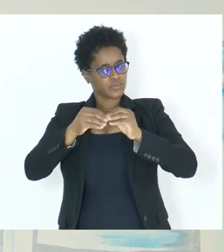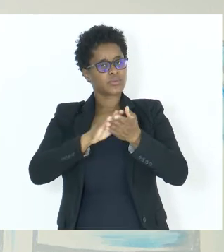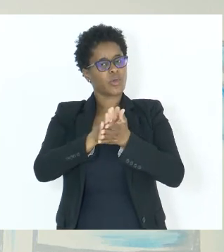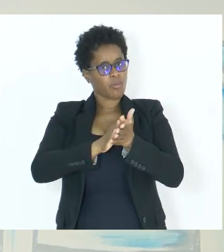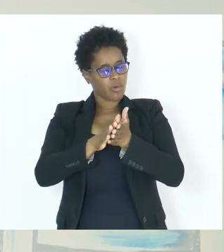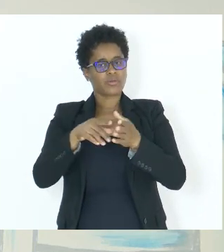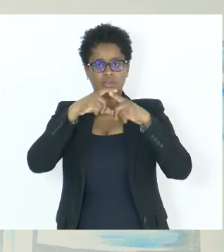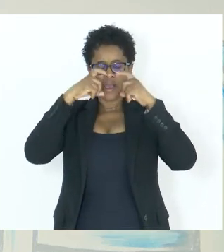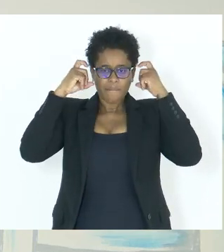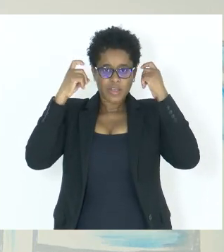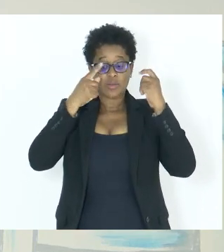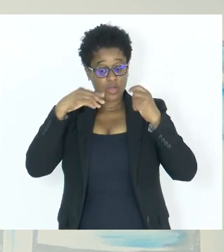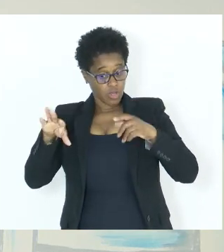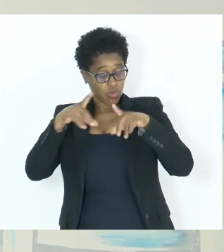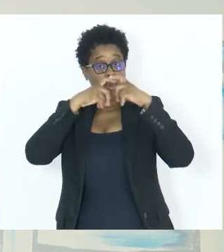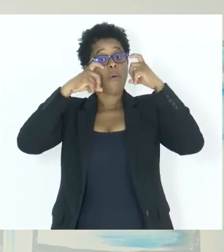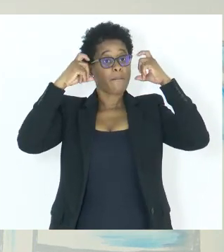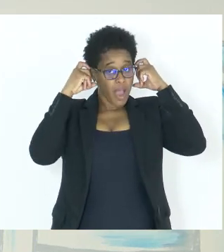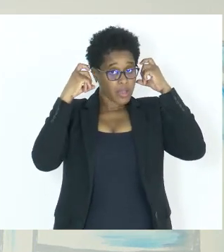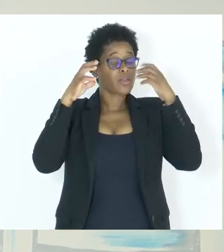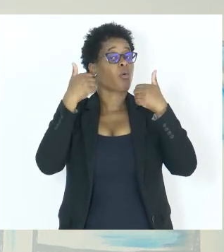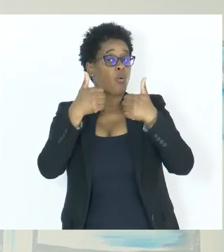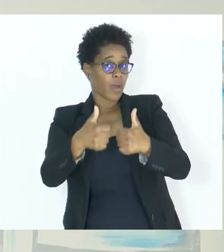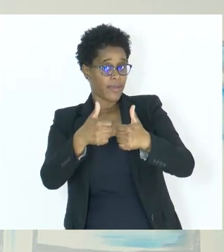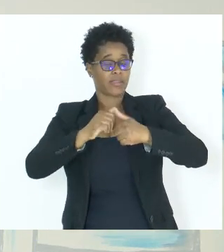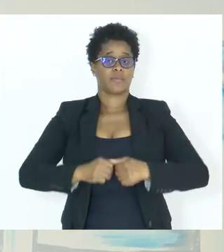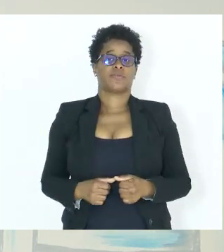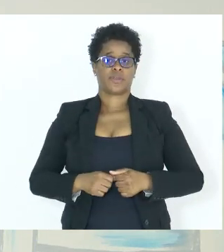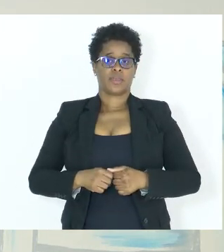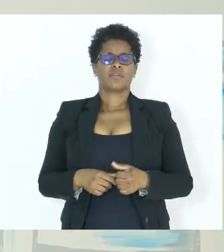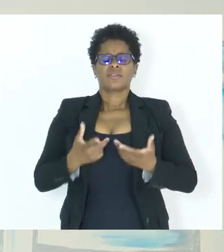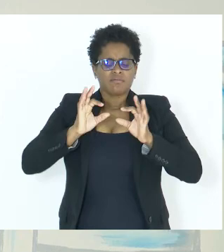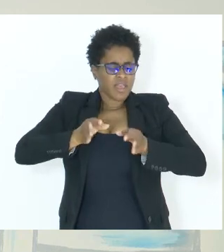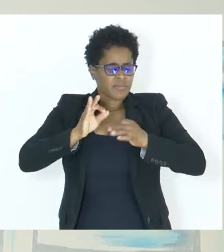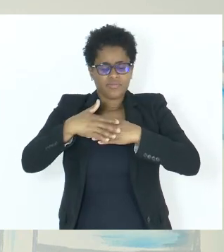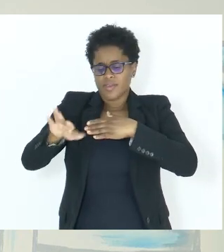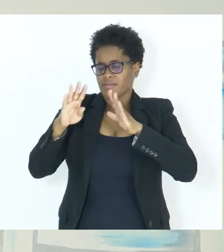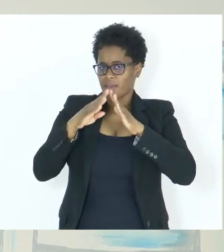as máscaras, meninos, usar as máscaras corretamente sempre que